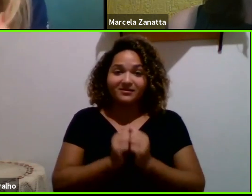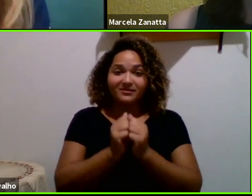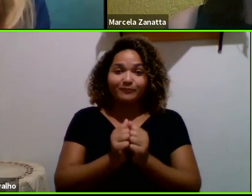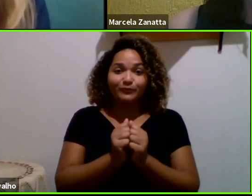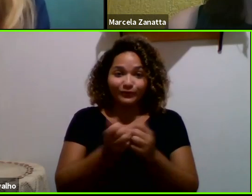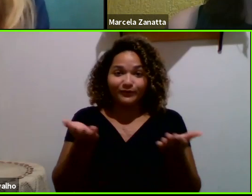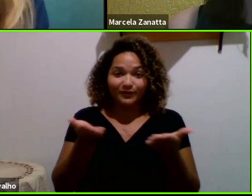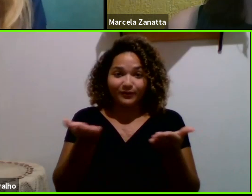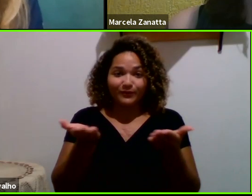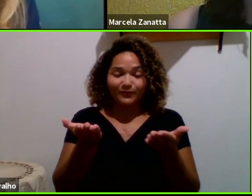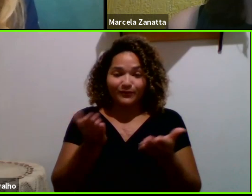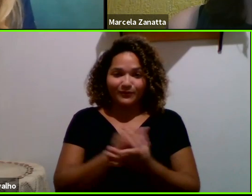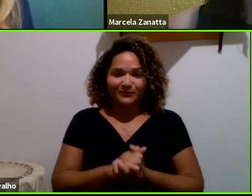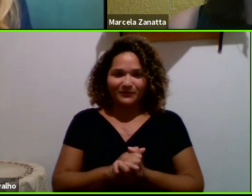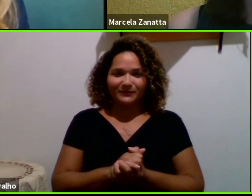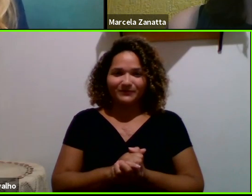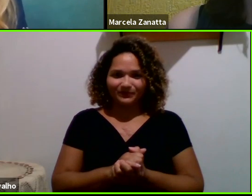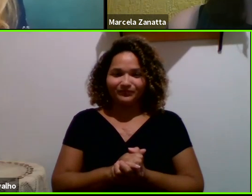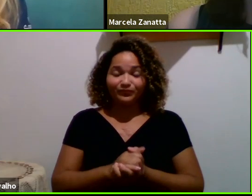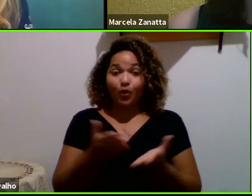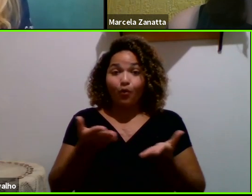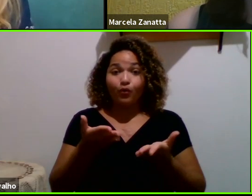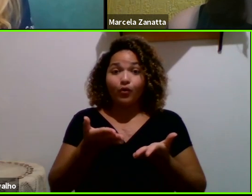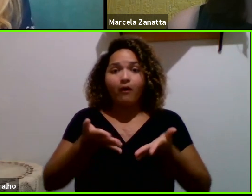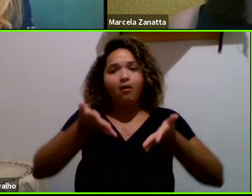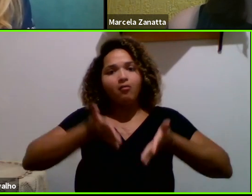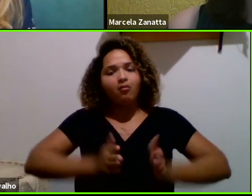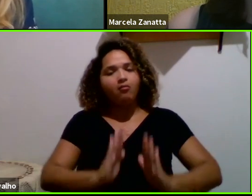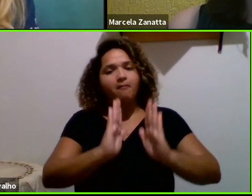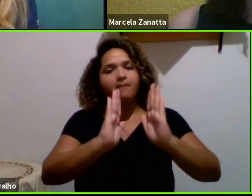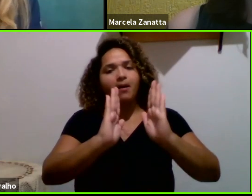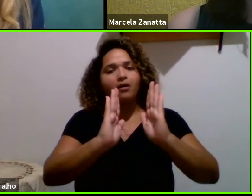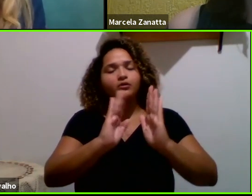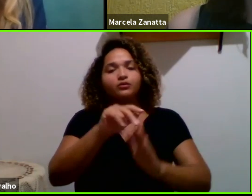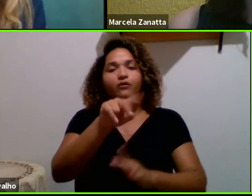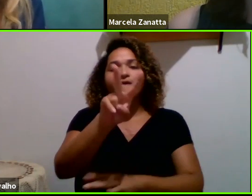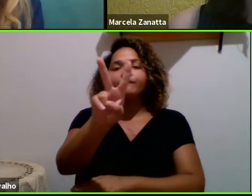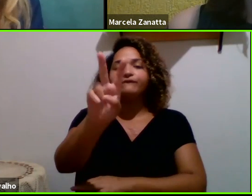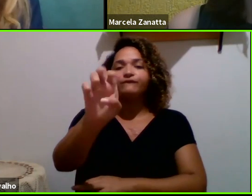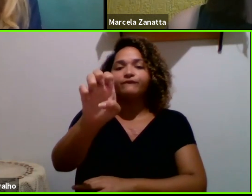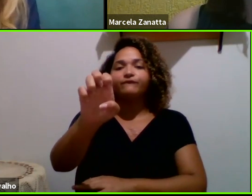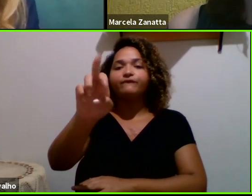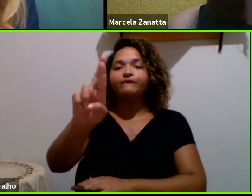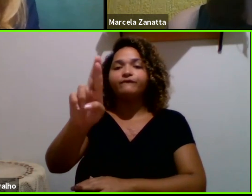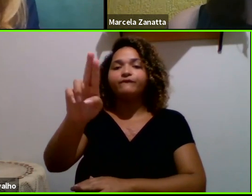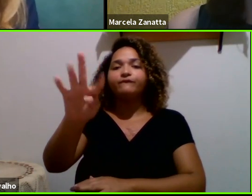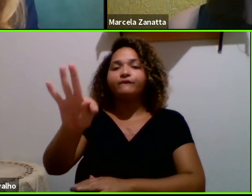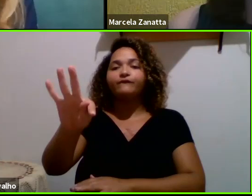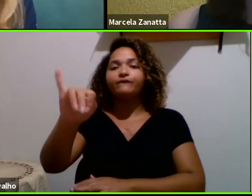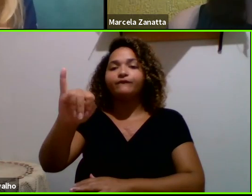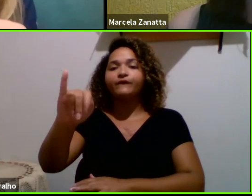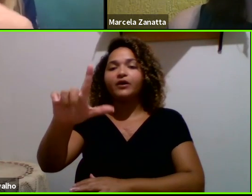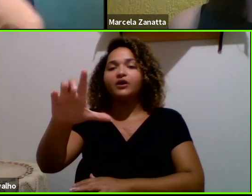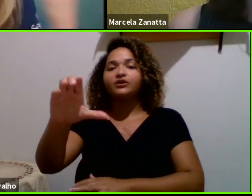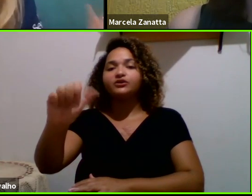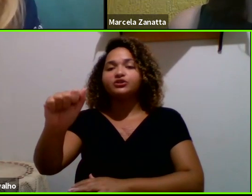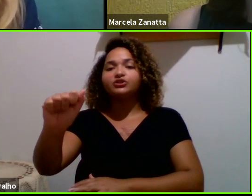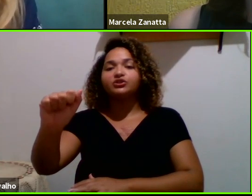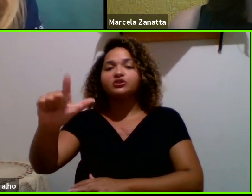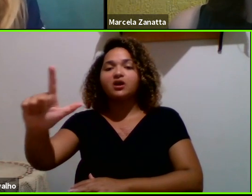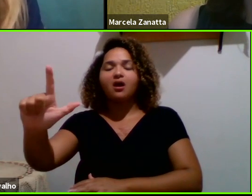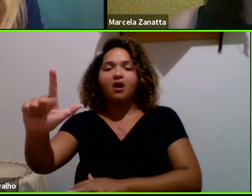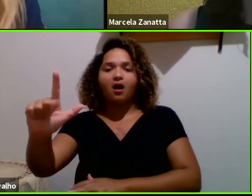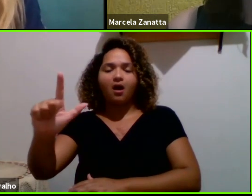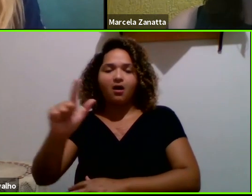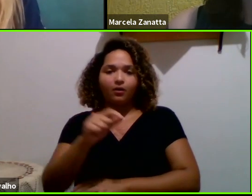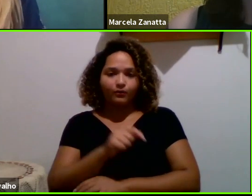parto vertical e de todas as especificidades necessárias para esse manejo de uma prática tão